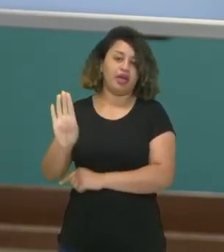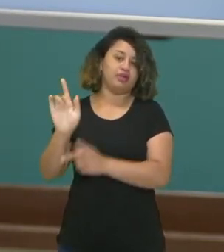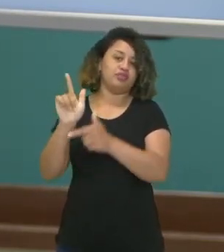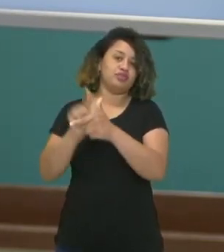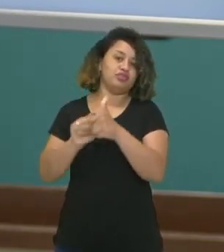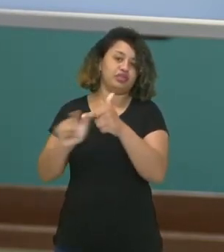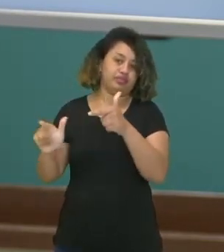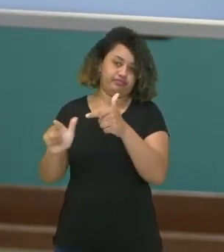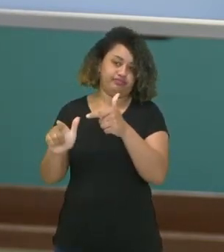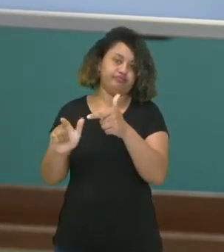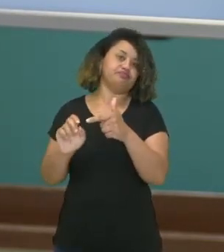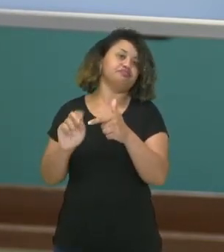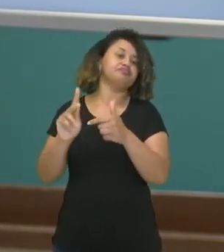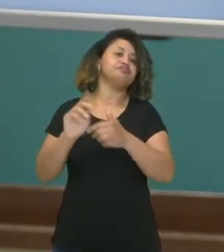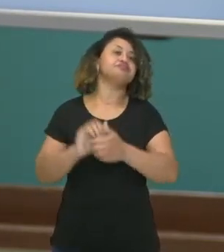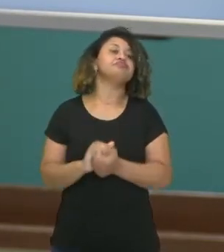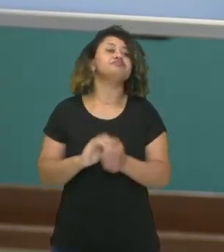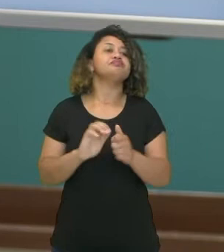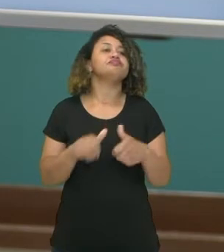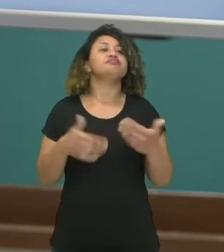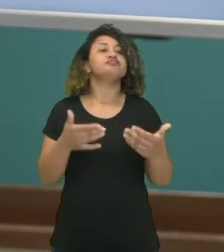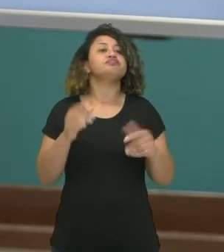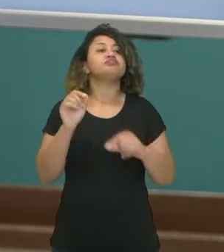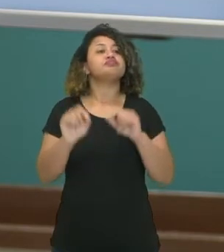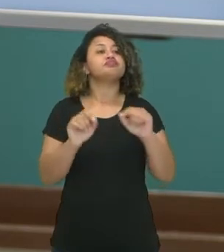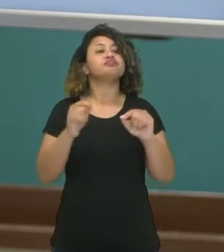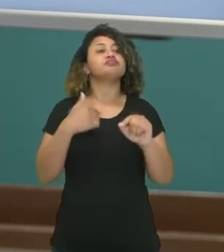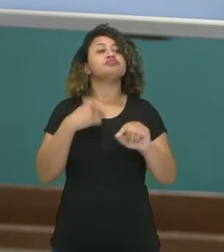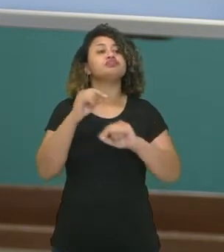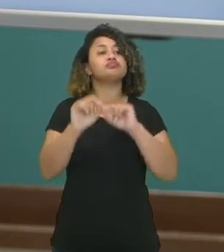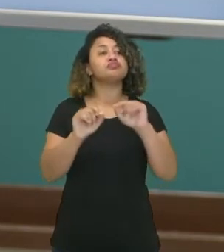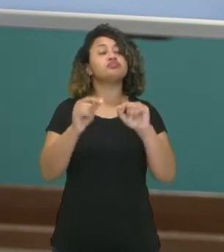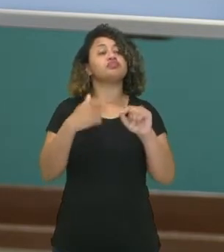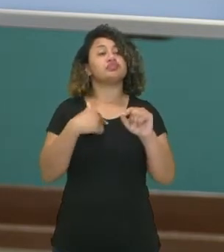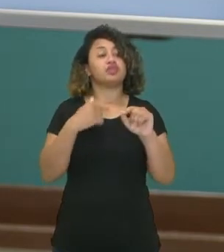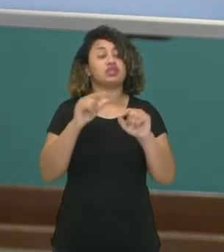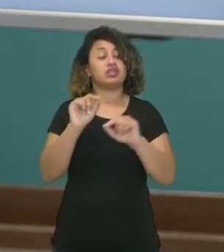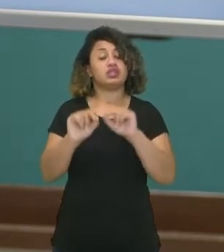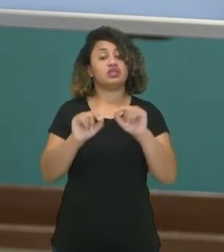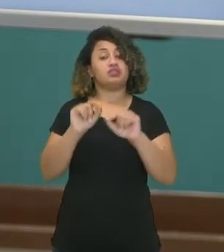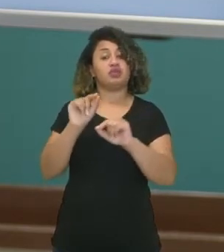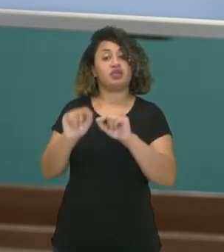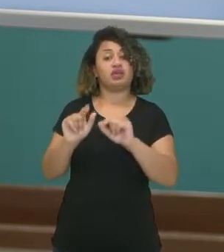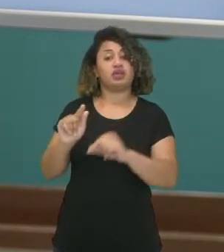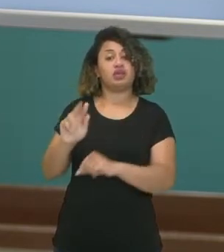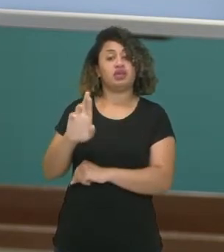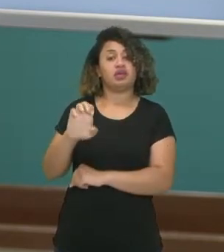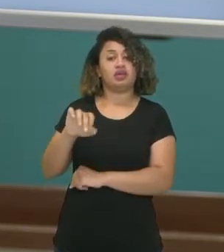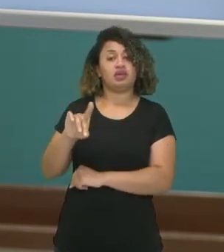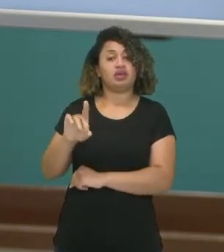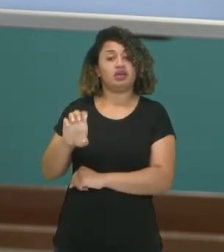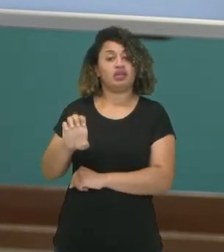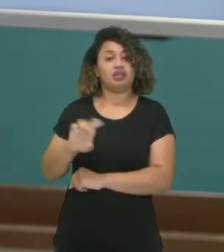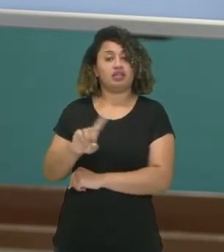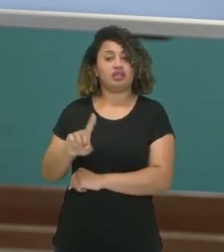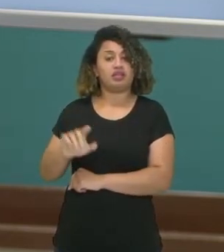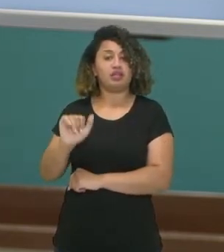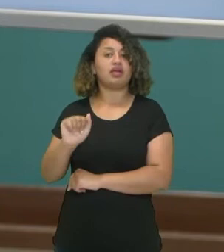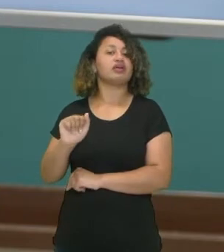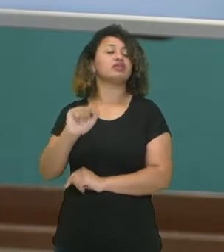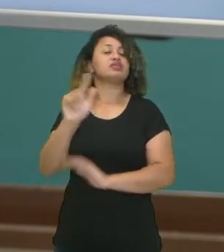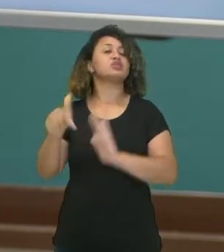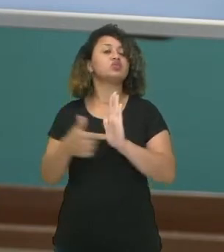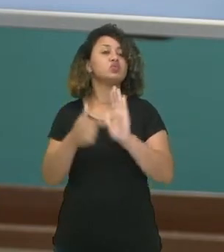divisão, ok? Então, vamos lá. Grandeza vai ser tudo aquilo que pode